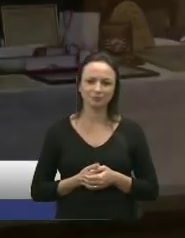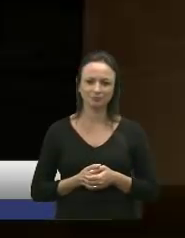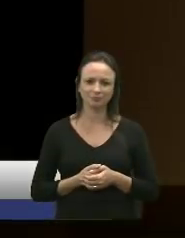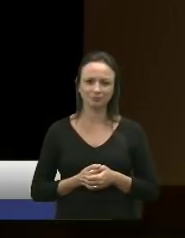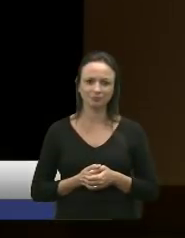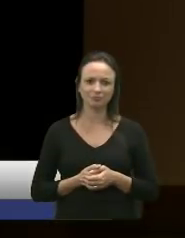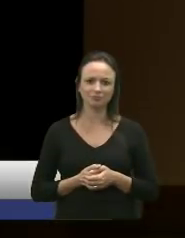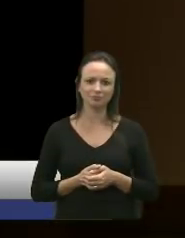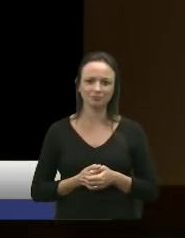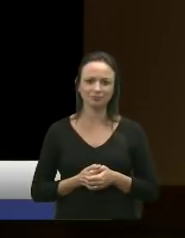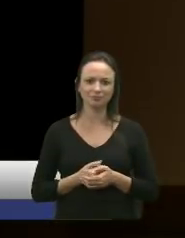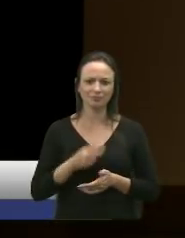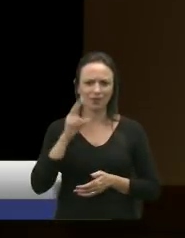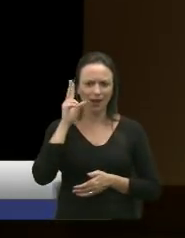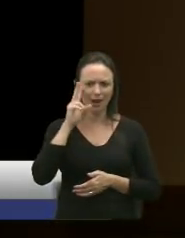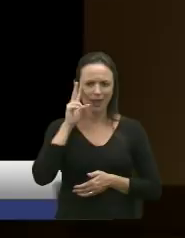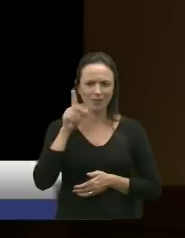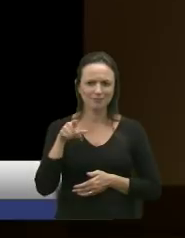Eu acho que tem gente que se lembra dela.